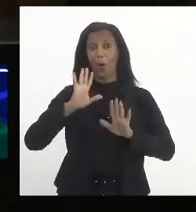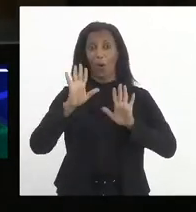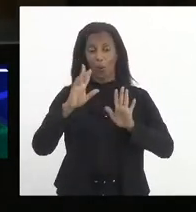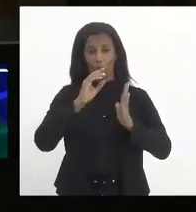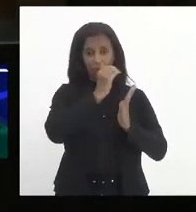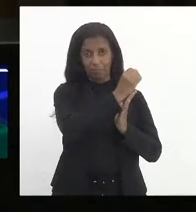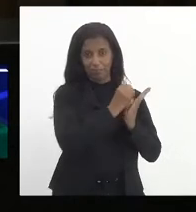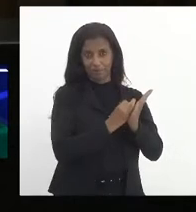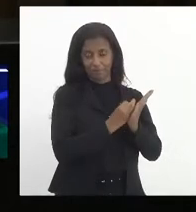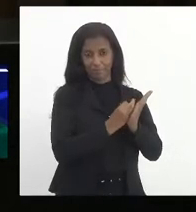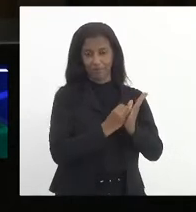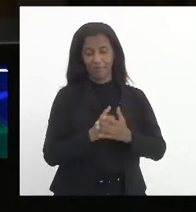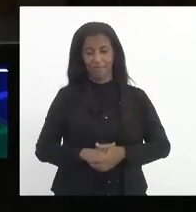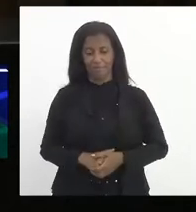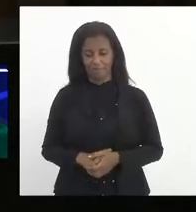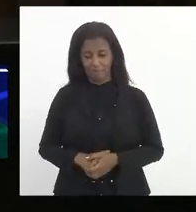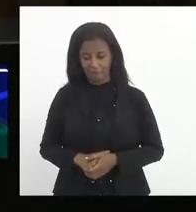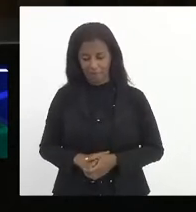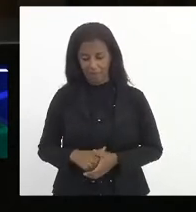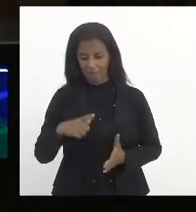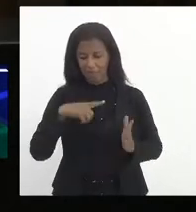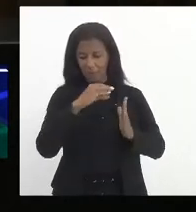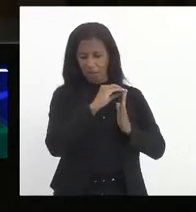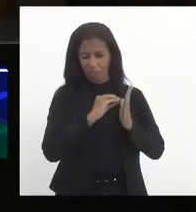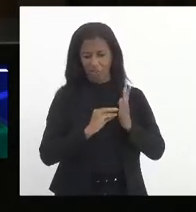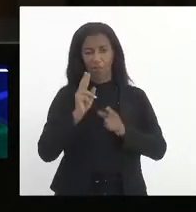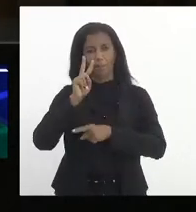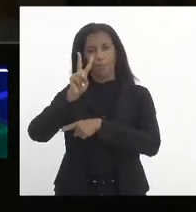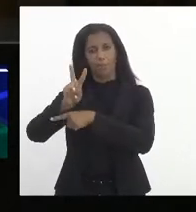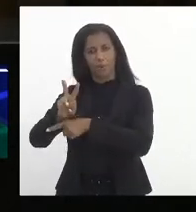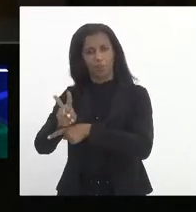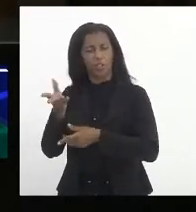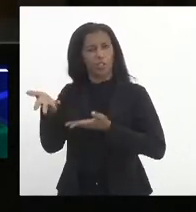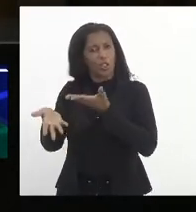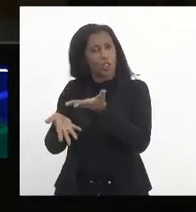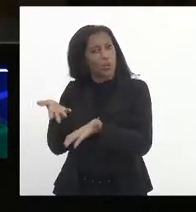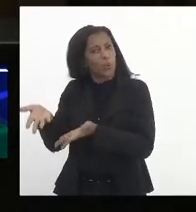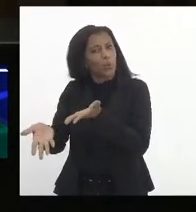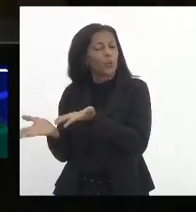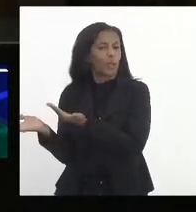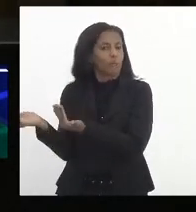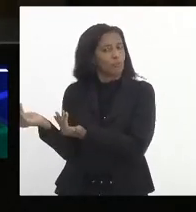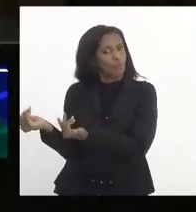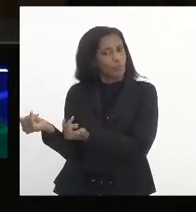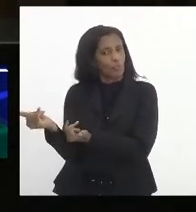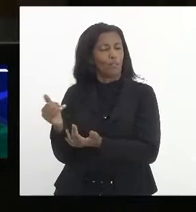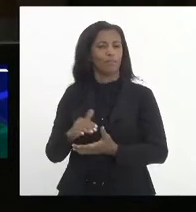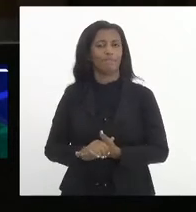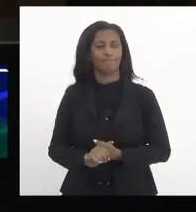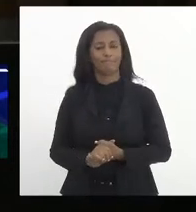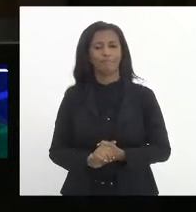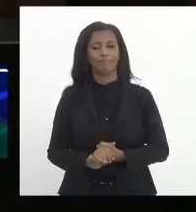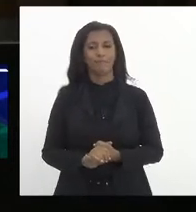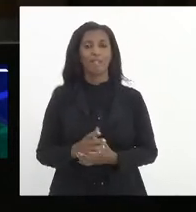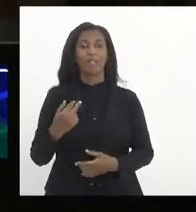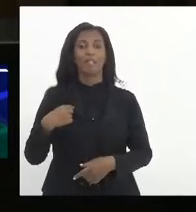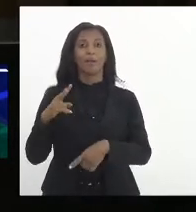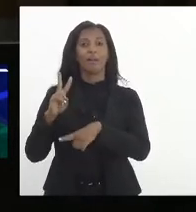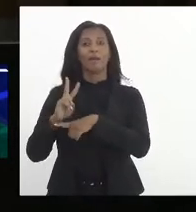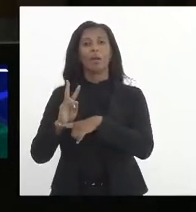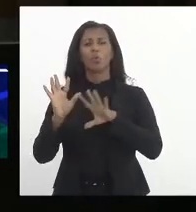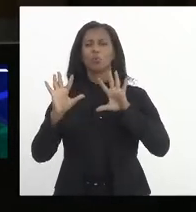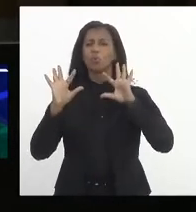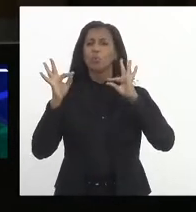seguinte considerando agenda proteger e cuidar dos adolescentes que prevê que em